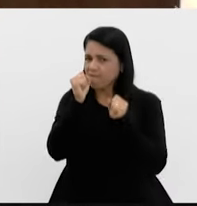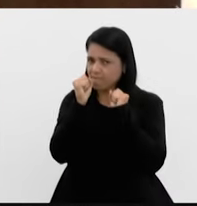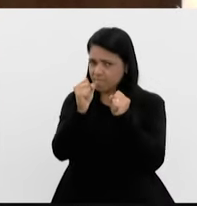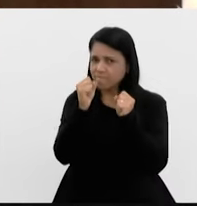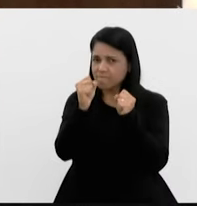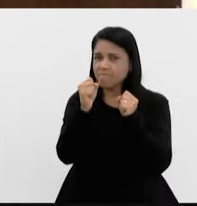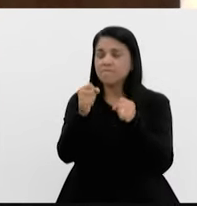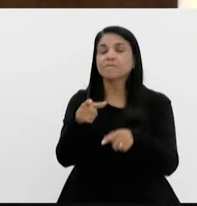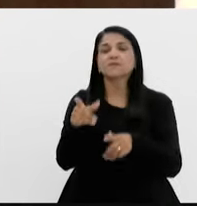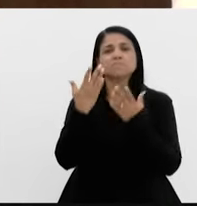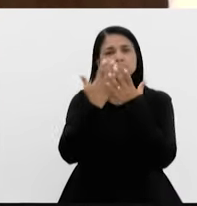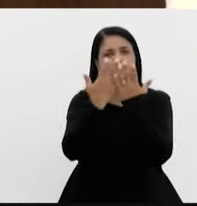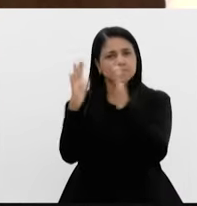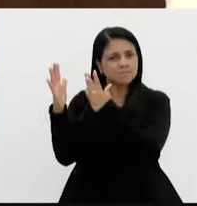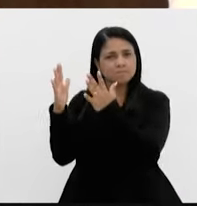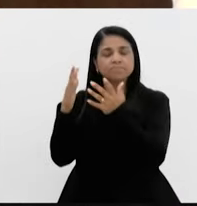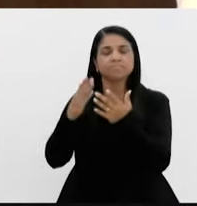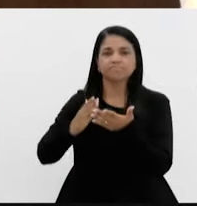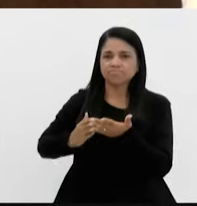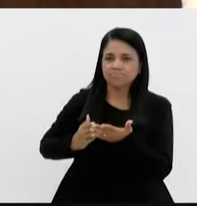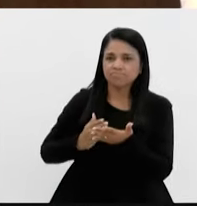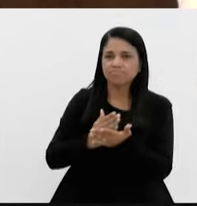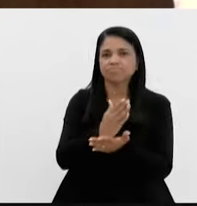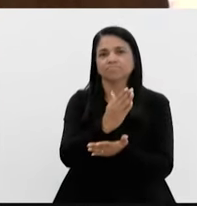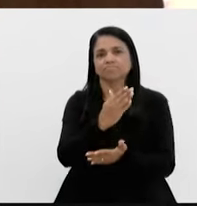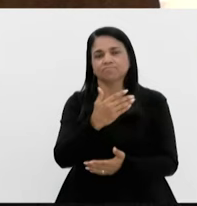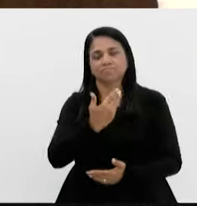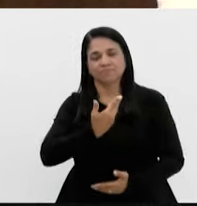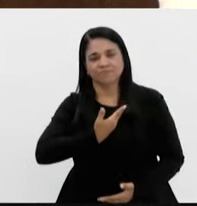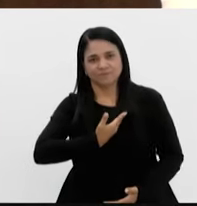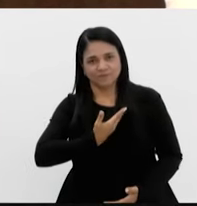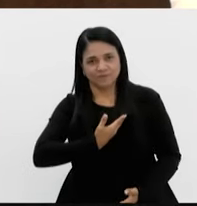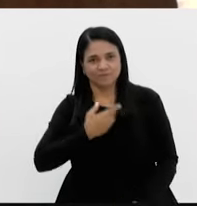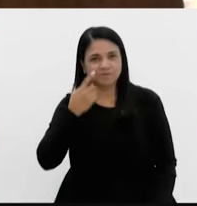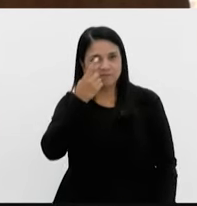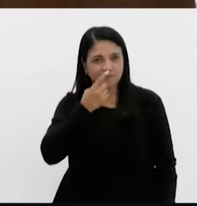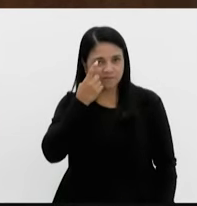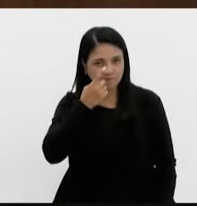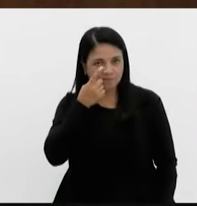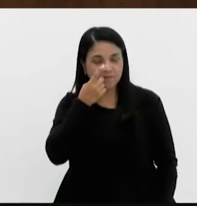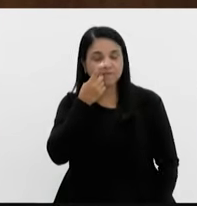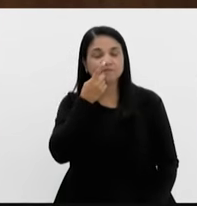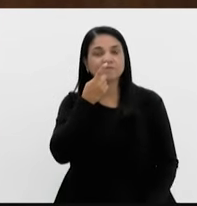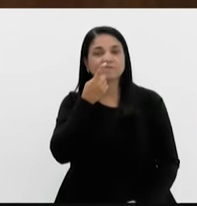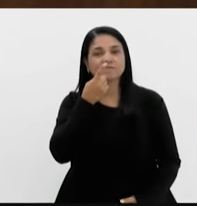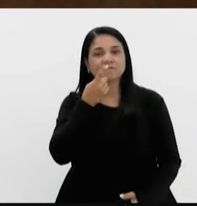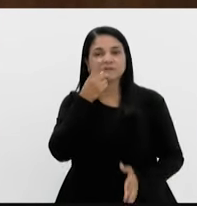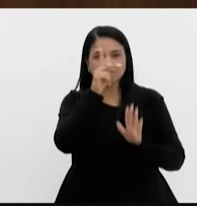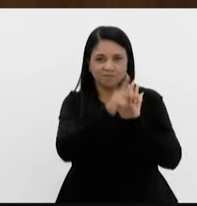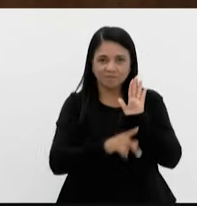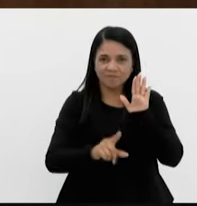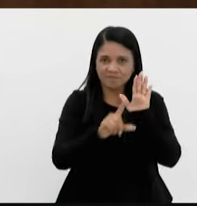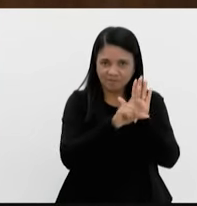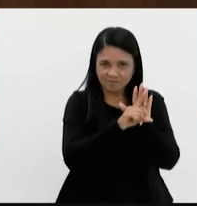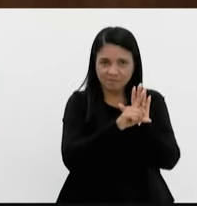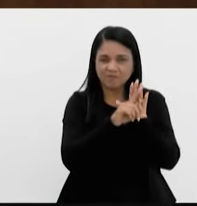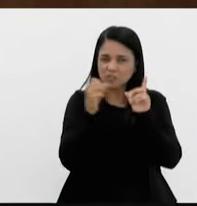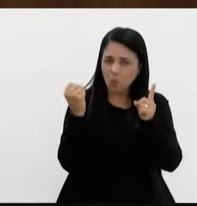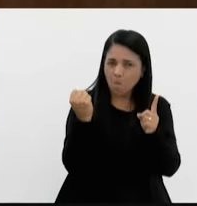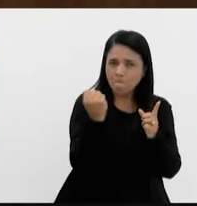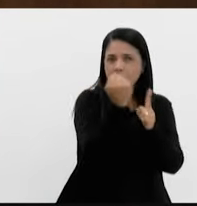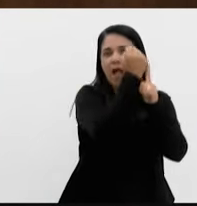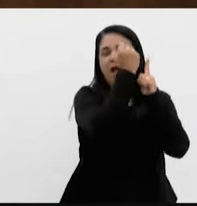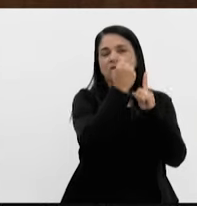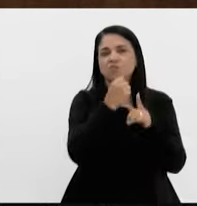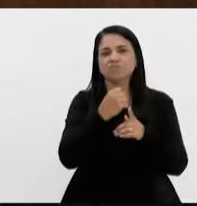parabenizar os colegas que aprovaram aqui esse projeto de lei que eu tenho certeza que vai ser um Marco memorável